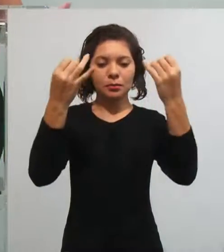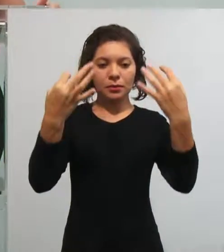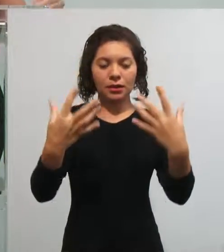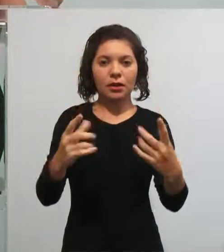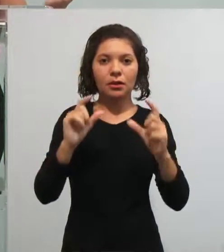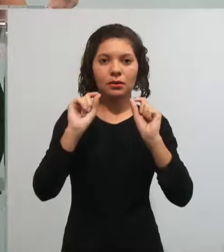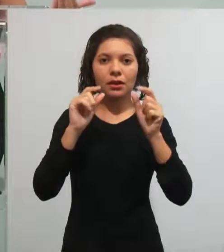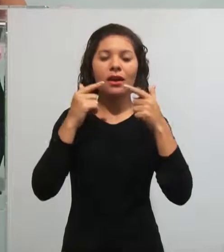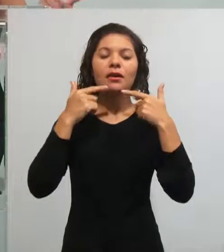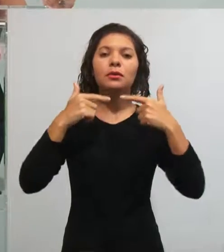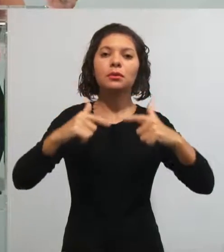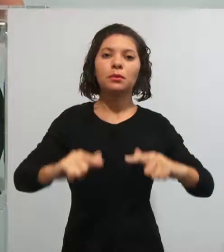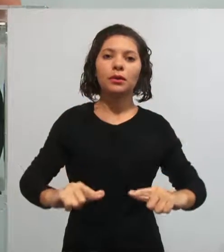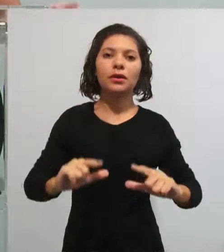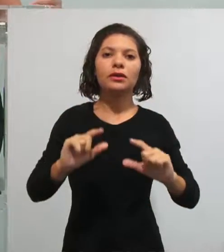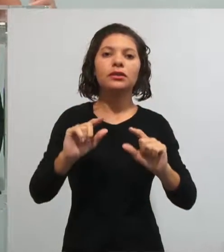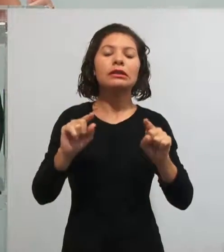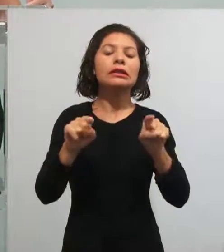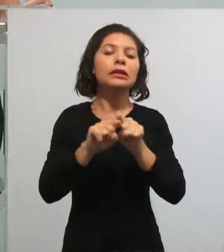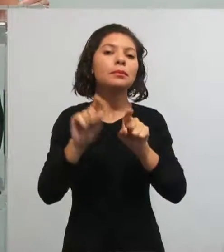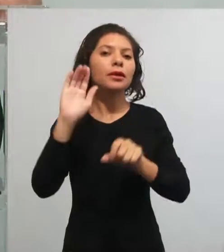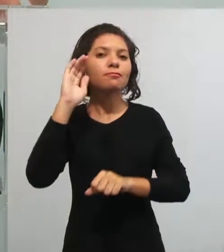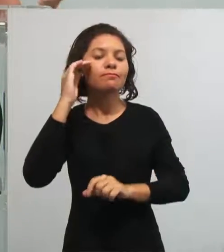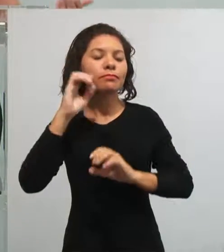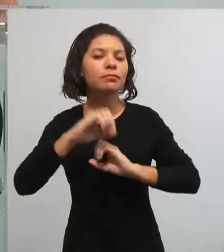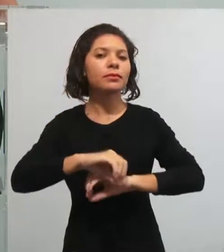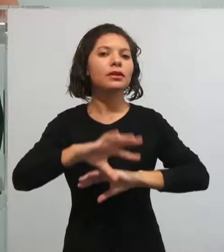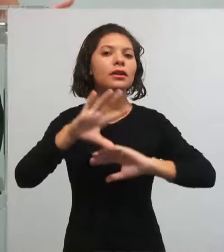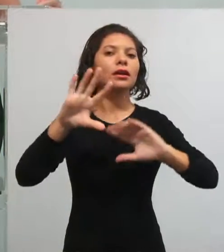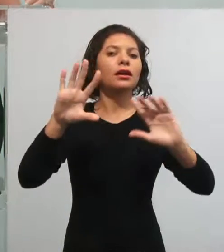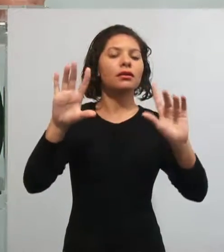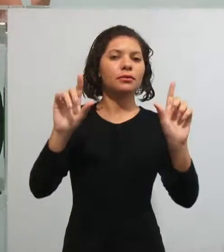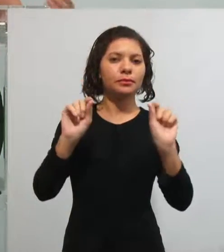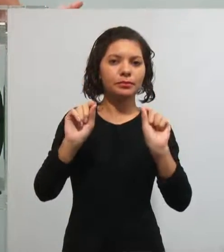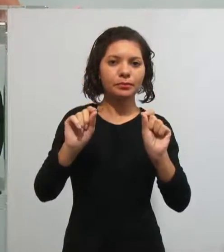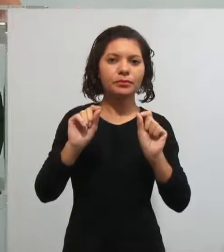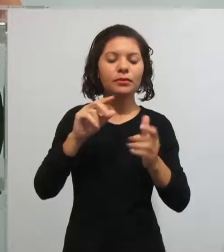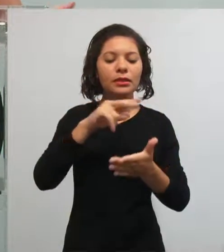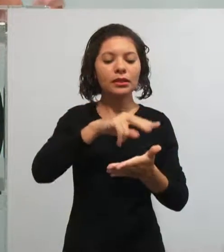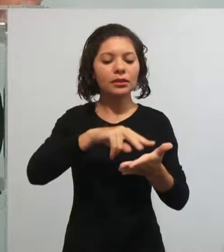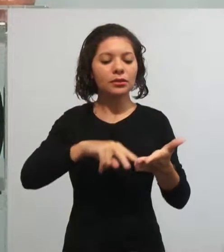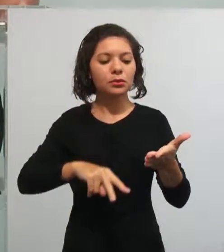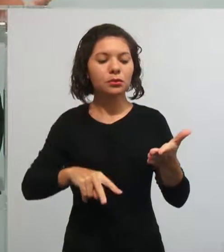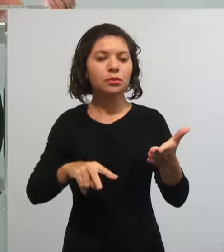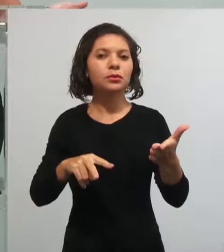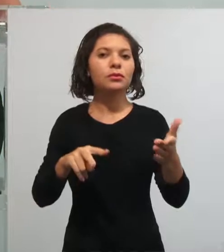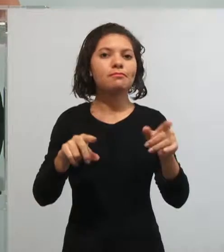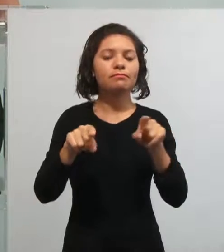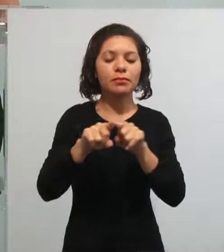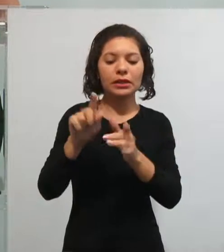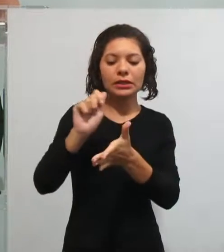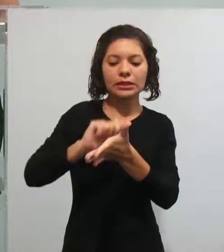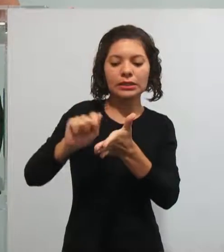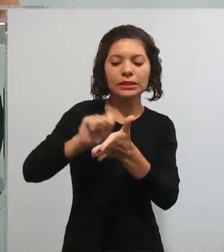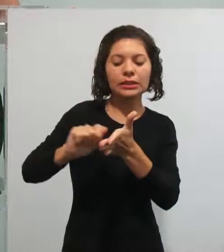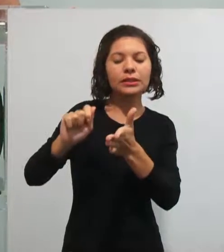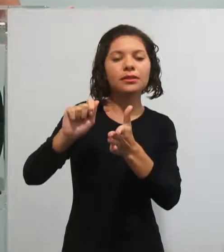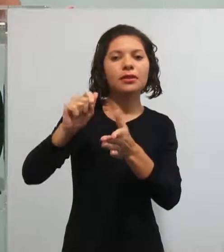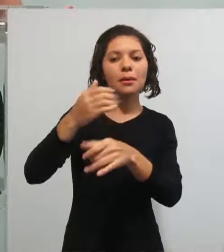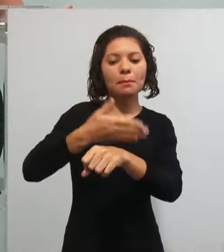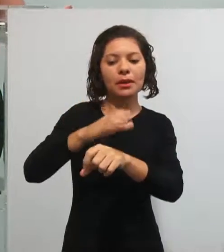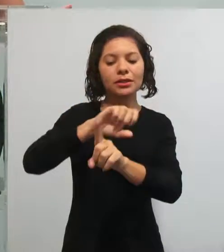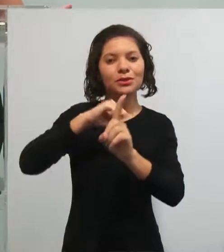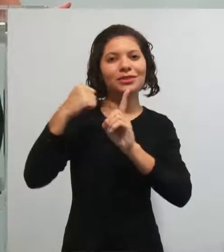né, e da produção de sentidos, da polissemia da palavra leitura e a leitura e escrita como práticas